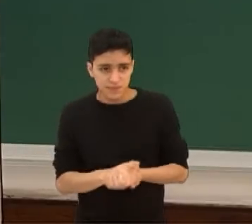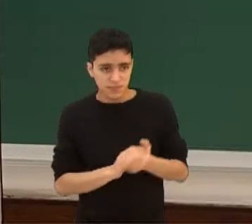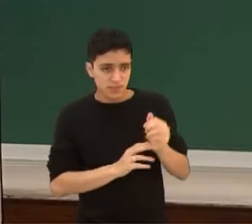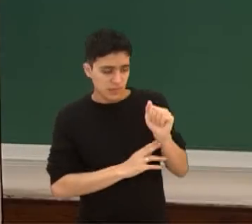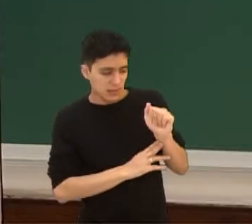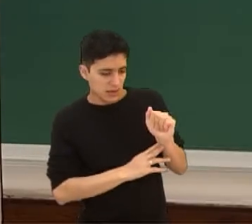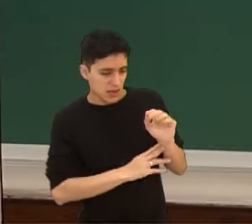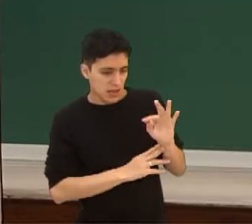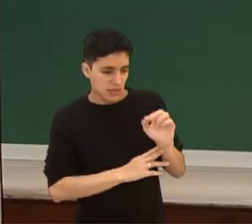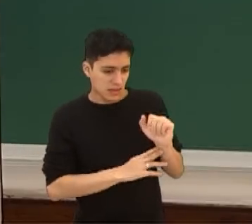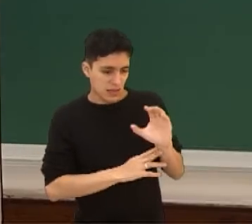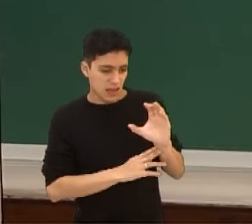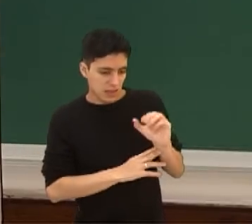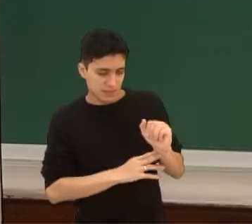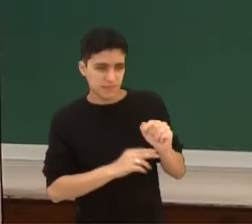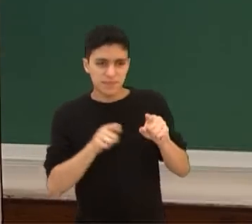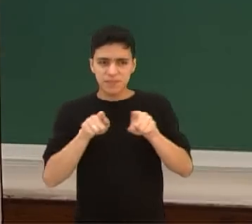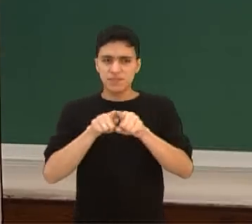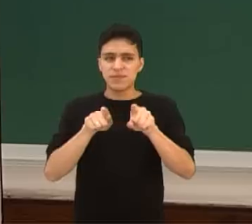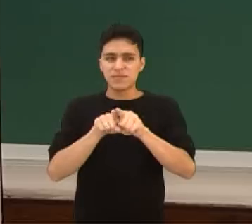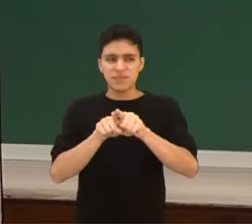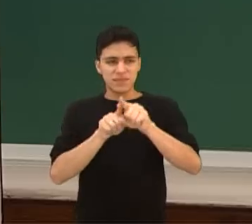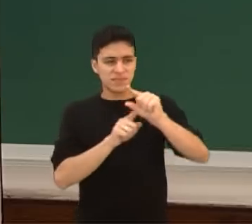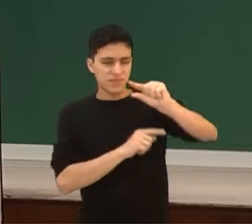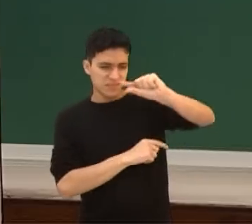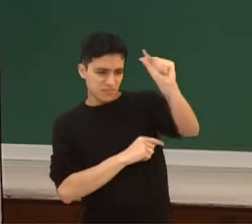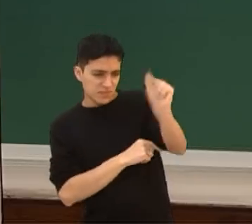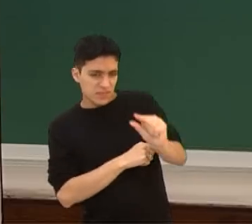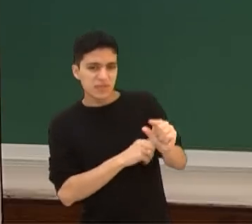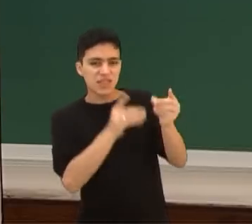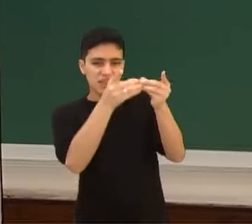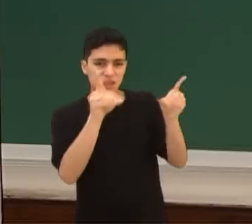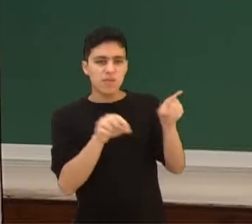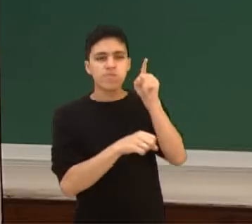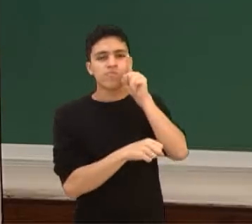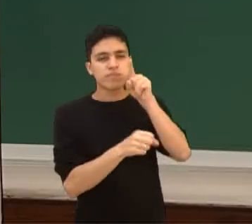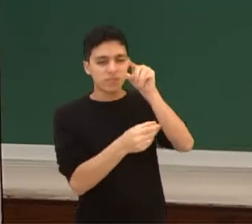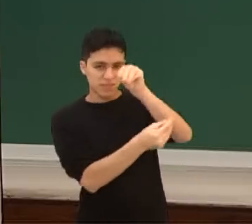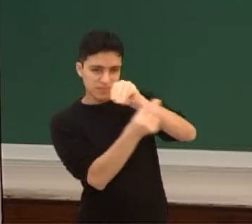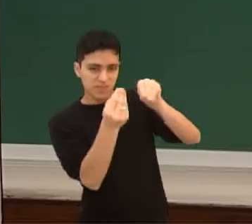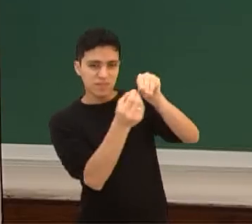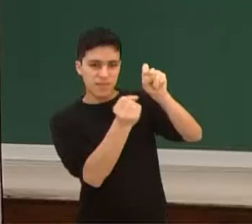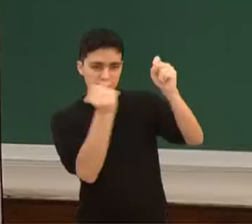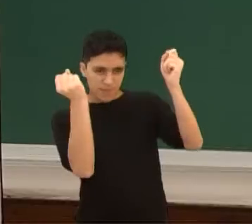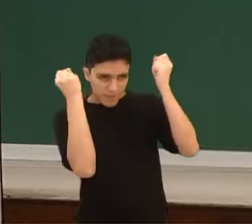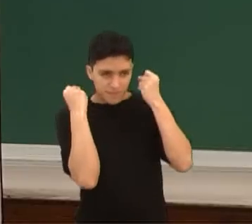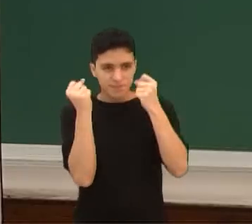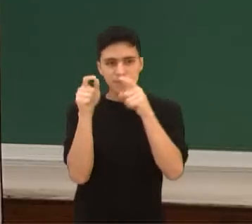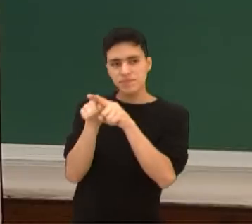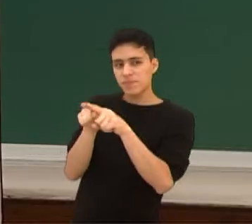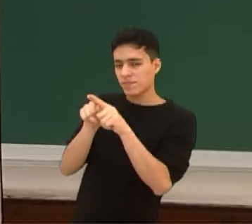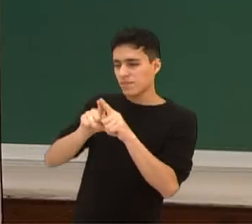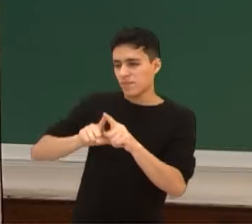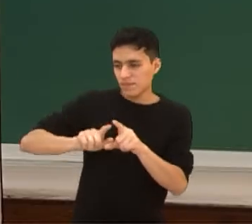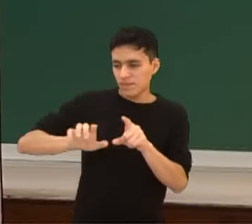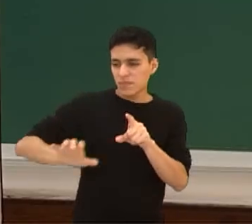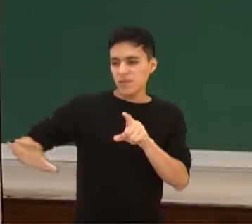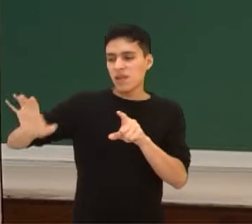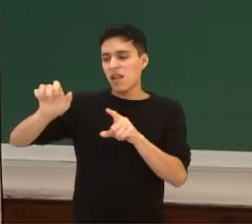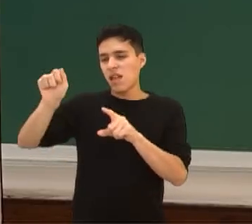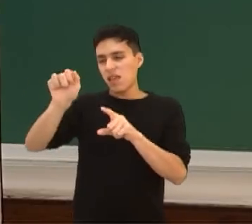Atacama, nós temos aqui desertos, dos quais nos Estados Unidos e no México. Nós temos também no